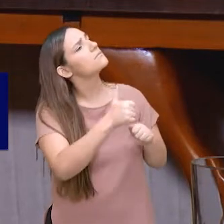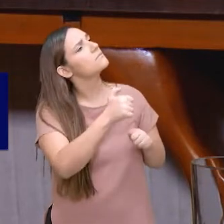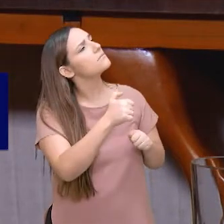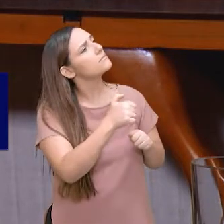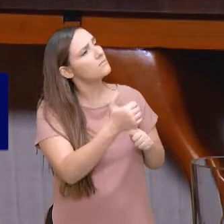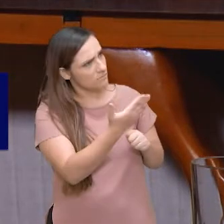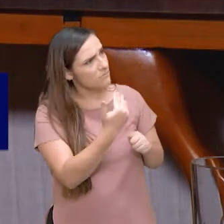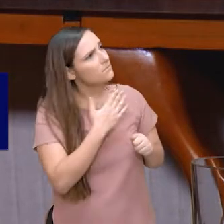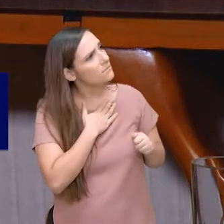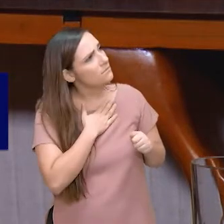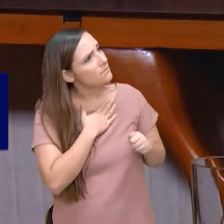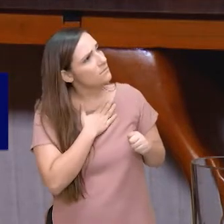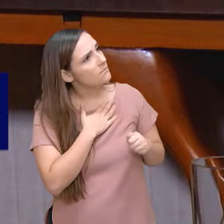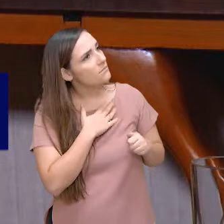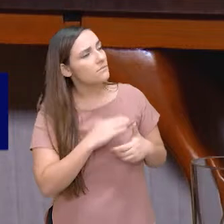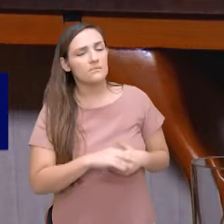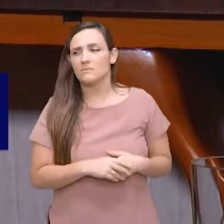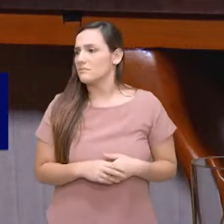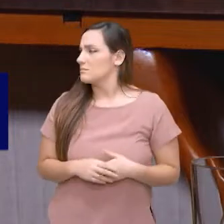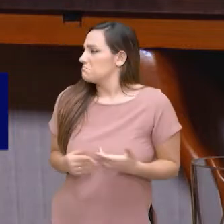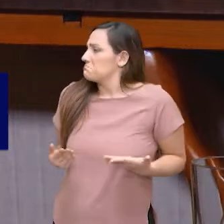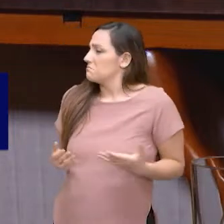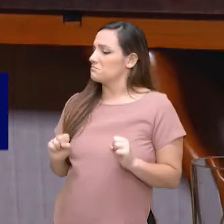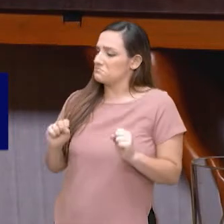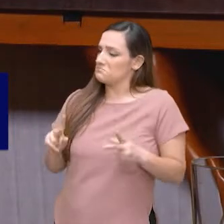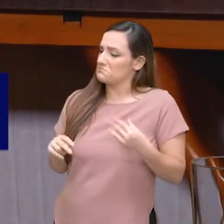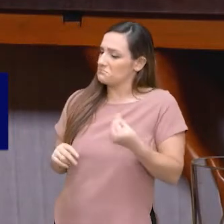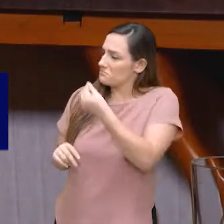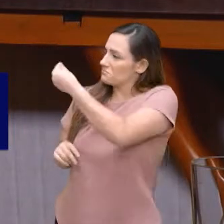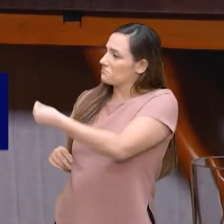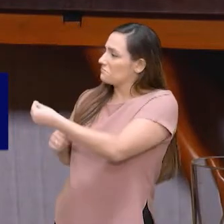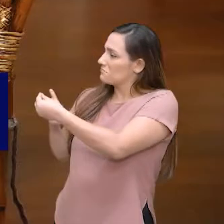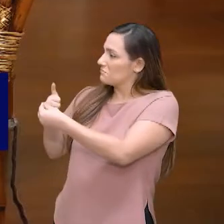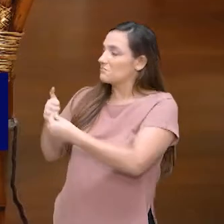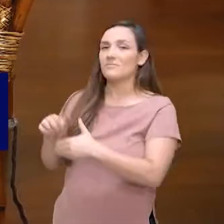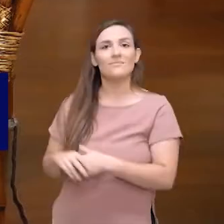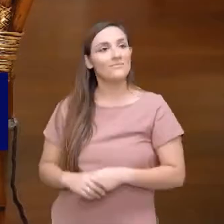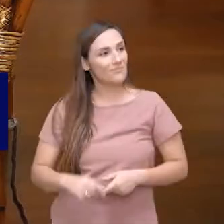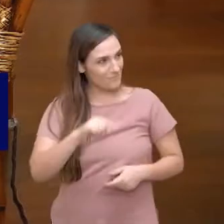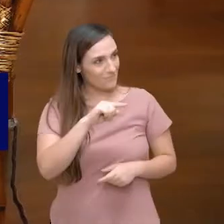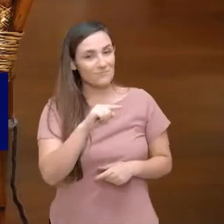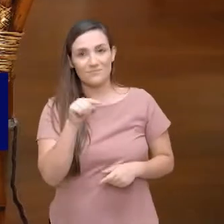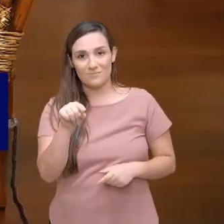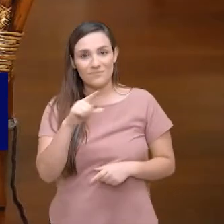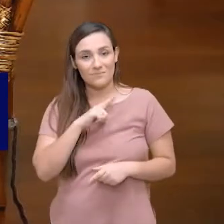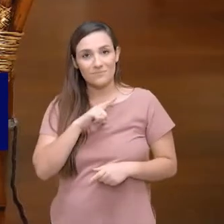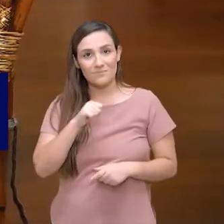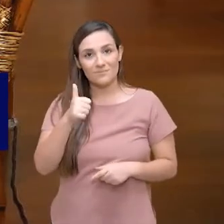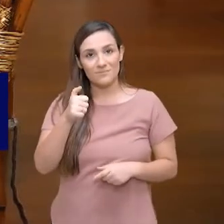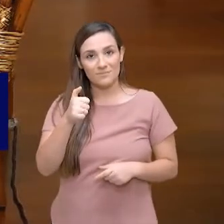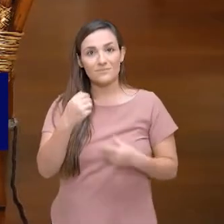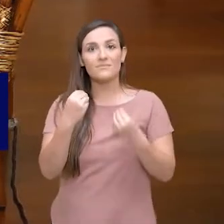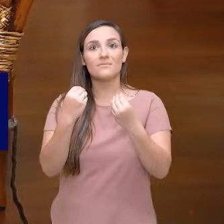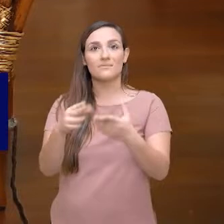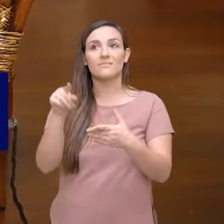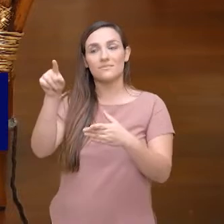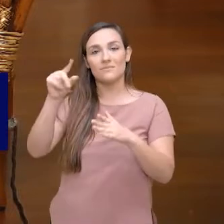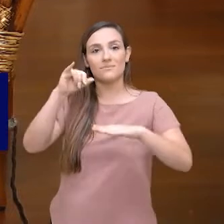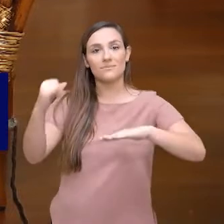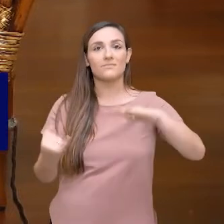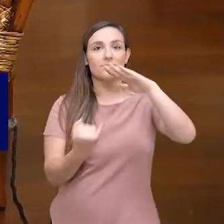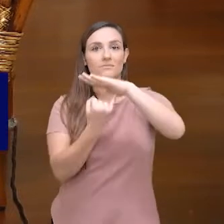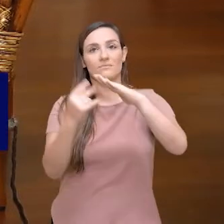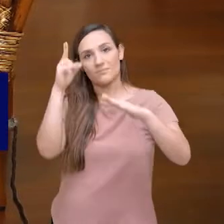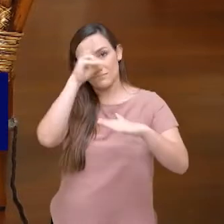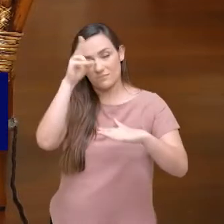aqui? Não vou fazer nada. Então, o senhor podia me dar? Como não? E o senhor tem guardado essa caneta? Não, está no Instituto Histórico.